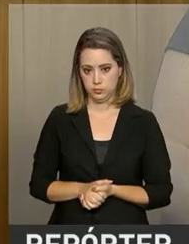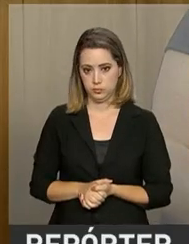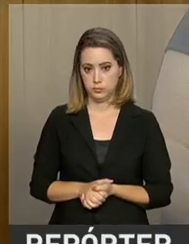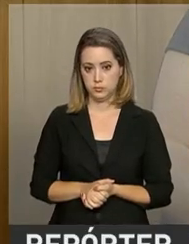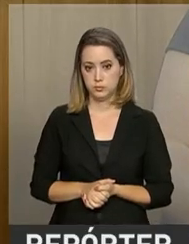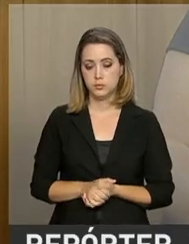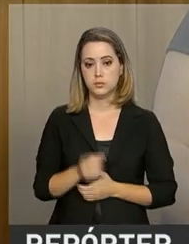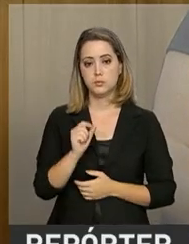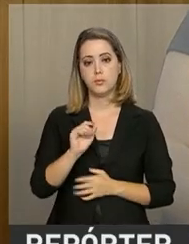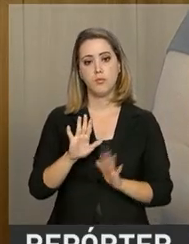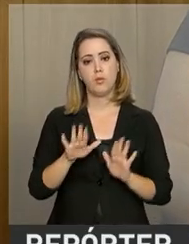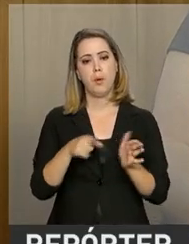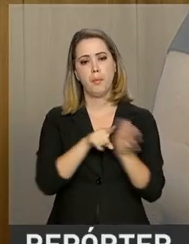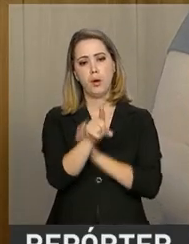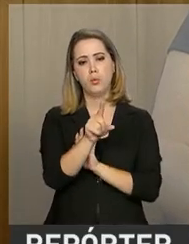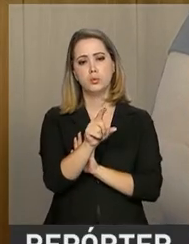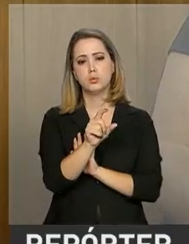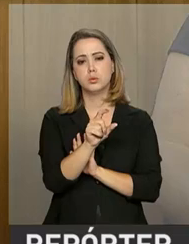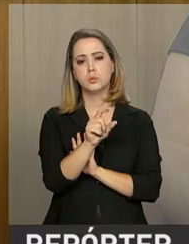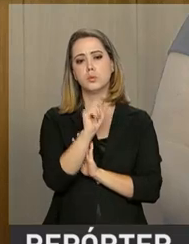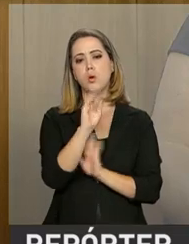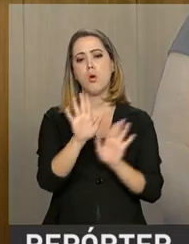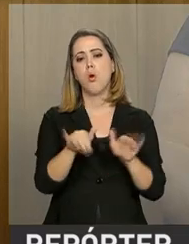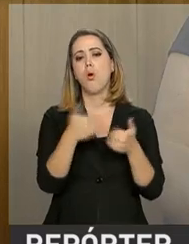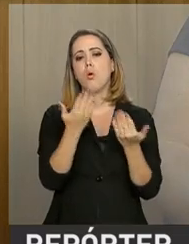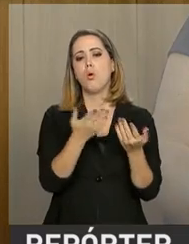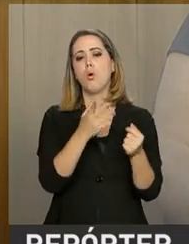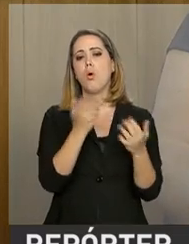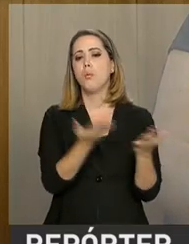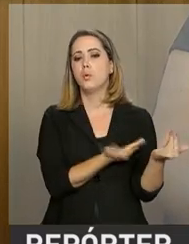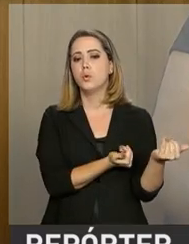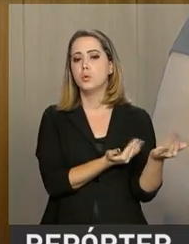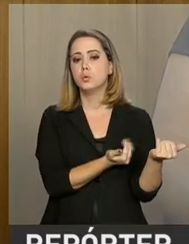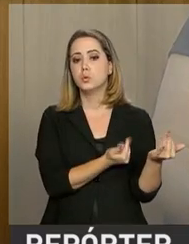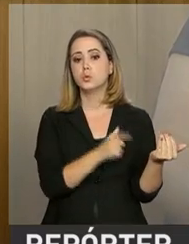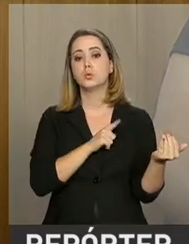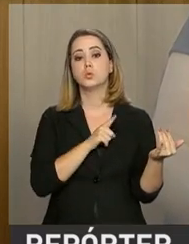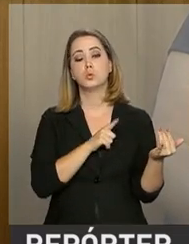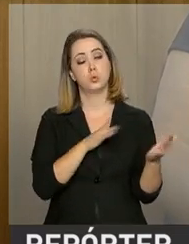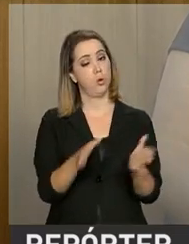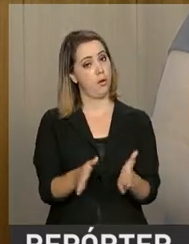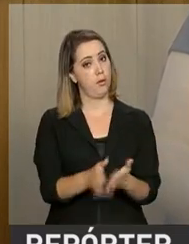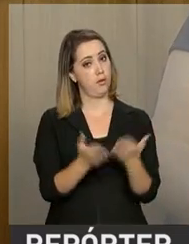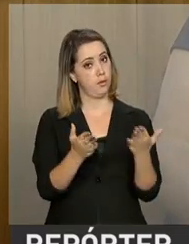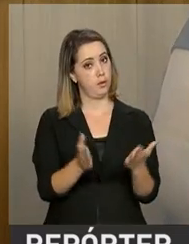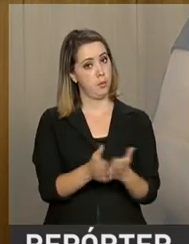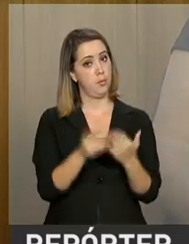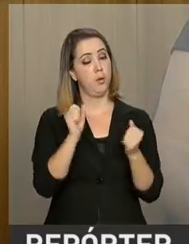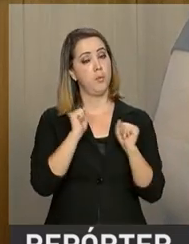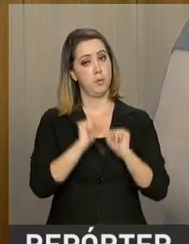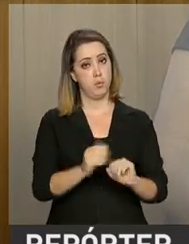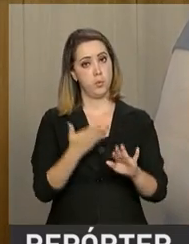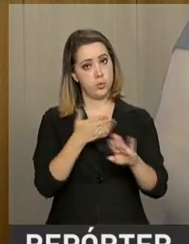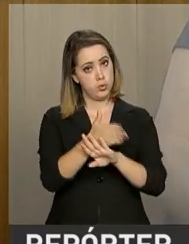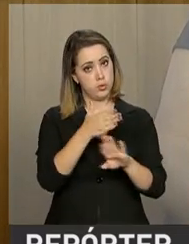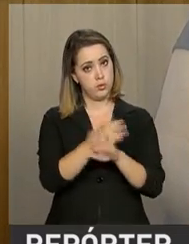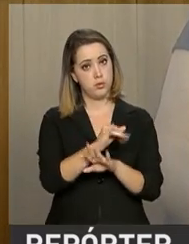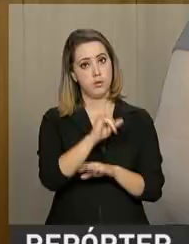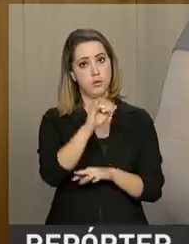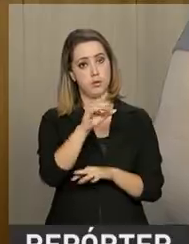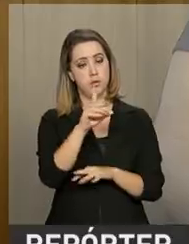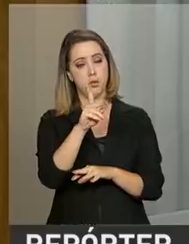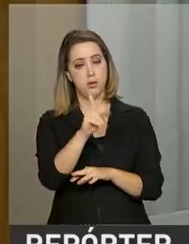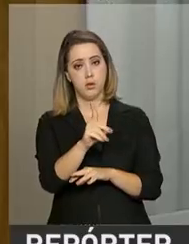como é que é que um jovem que está dentro da idade indicada de baixa renda faz para ter acesso ao ID